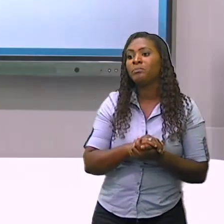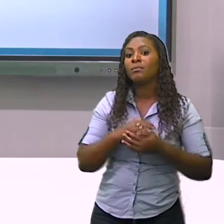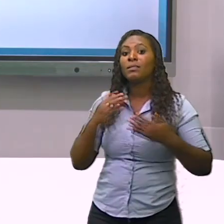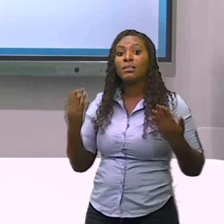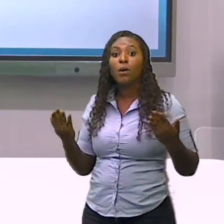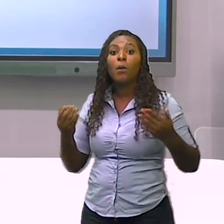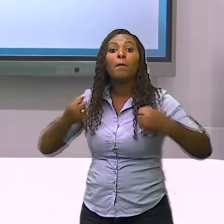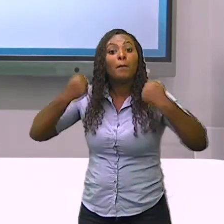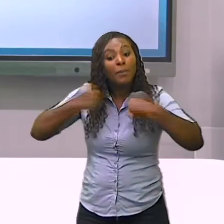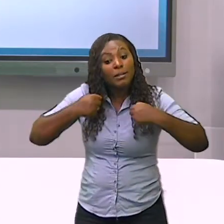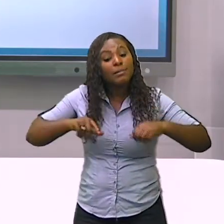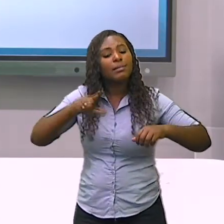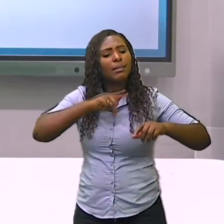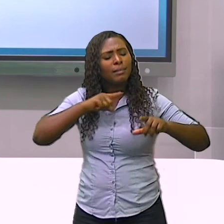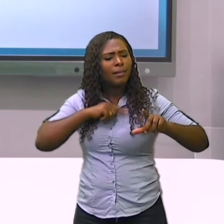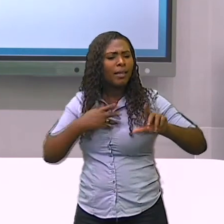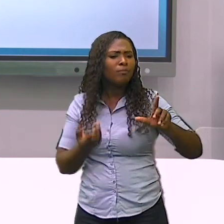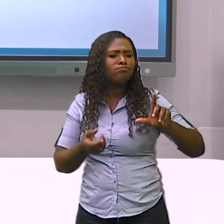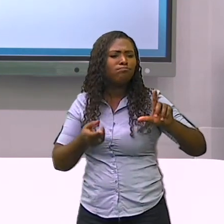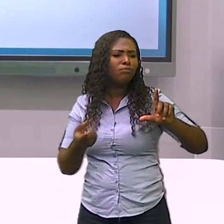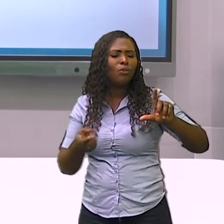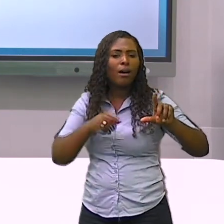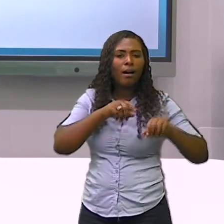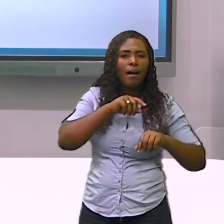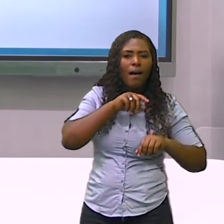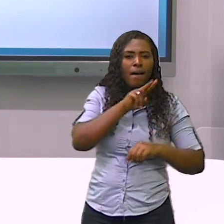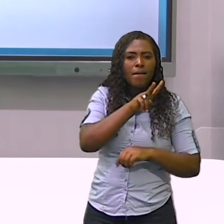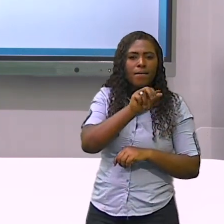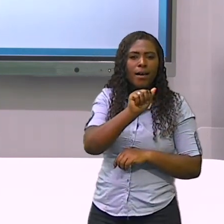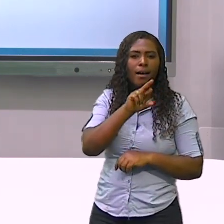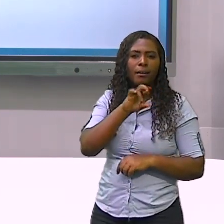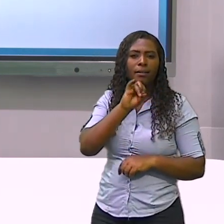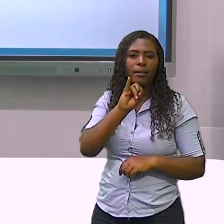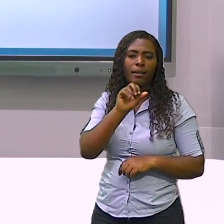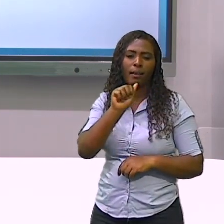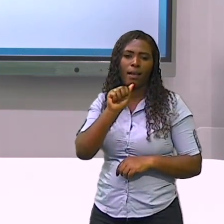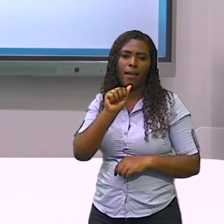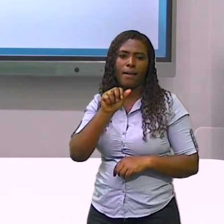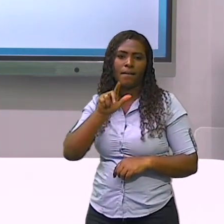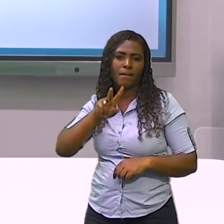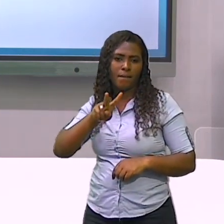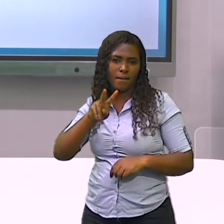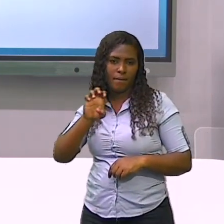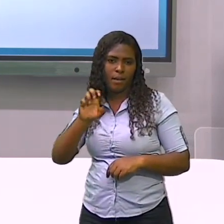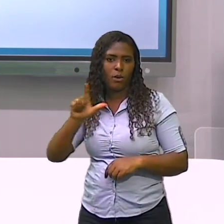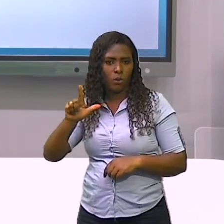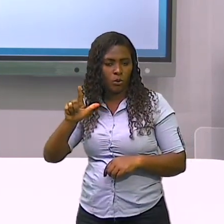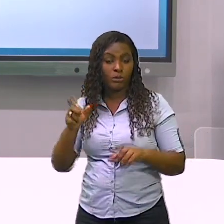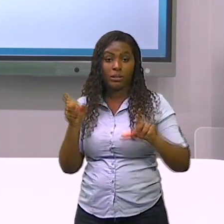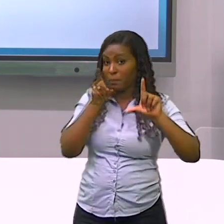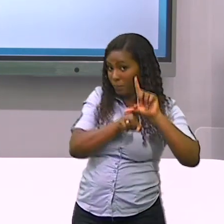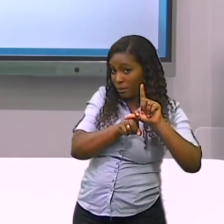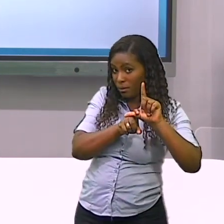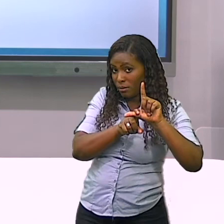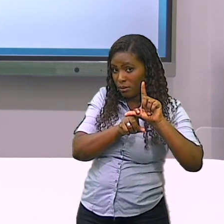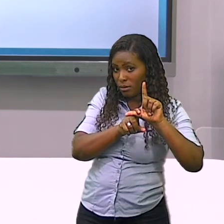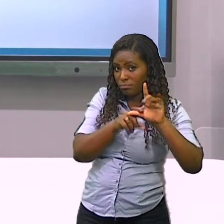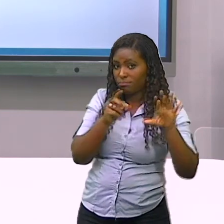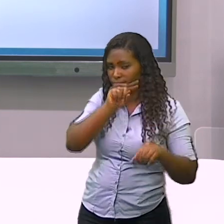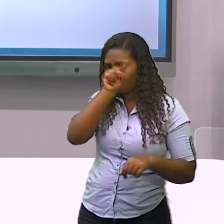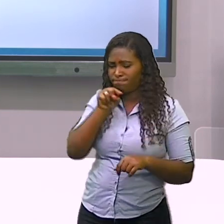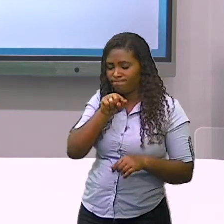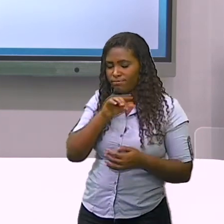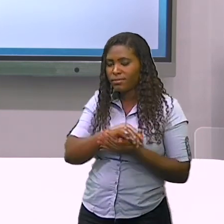existir para a função acontecer. Um exemplo, que quando sobra elemento no B. Quando sobra elemento no